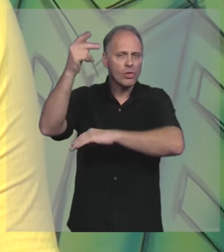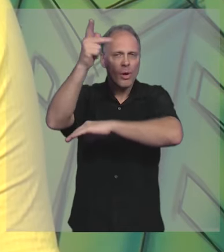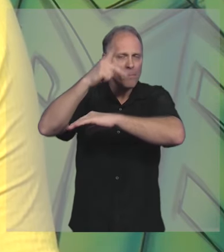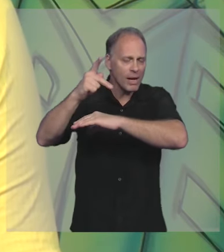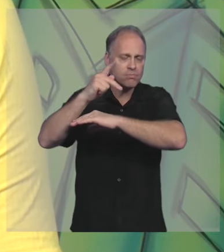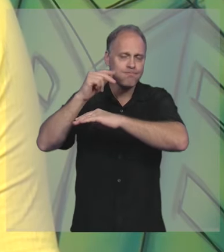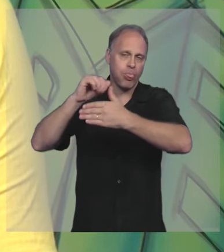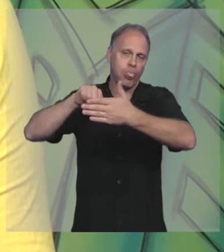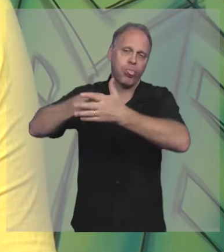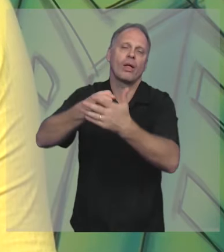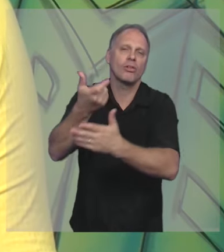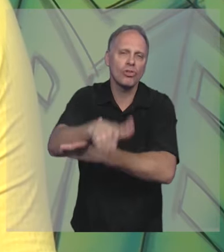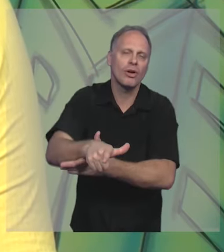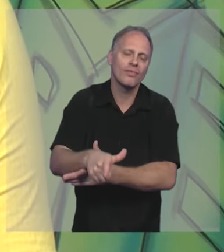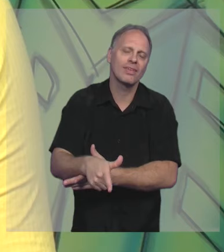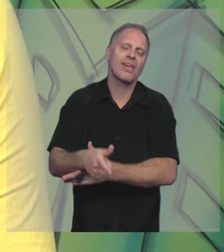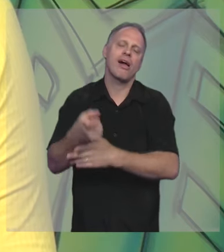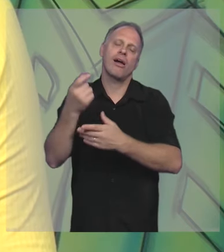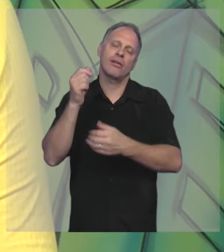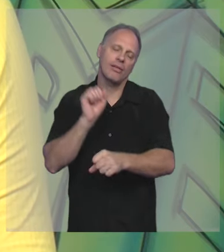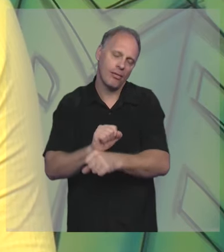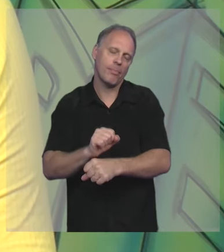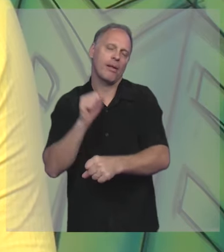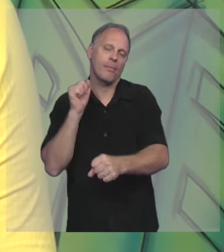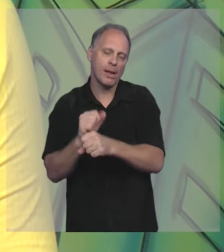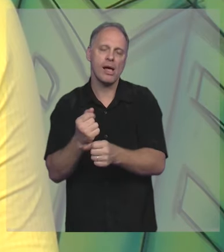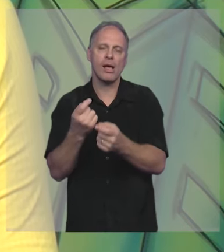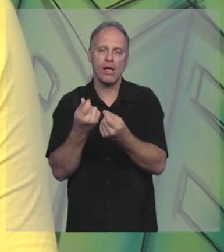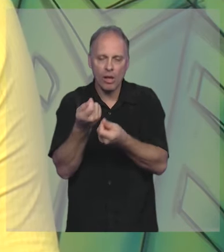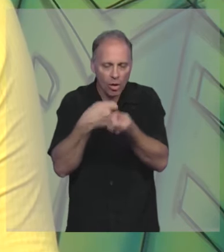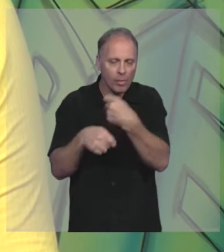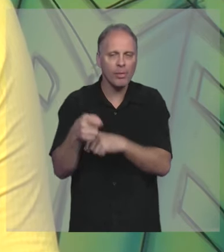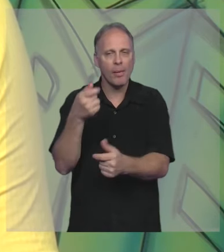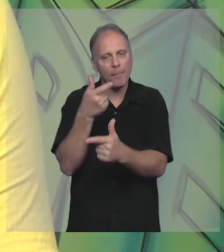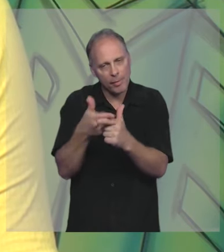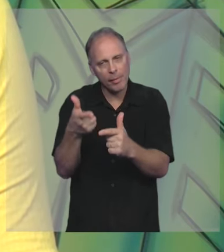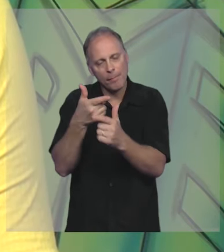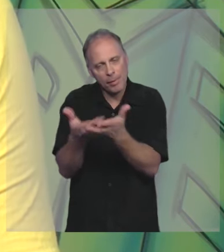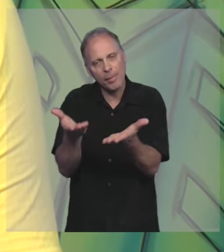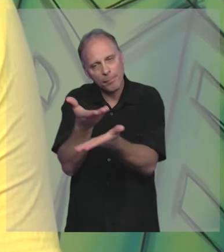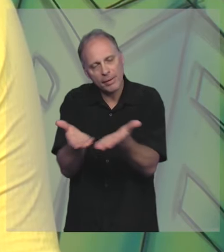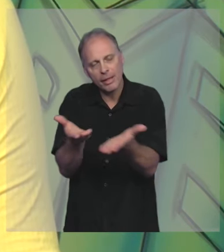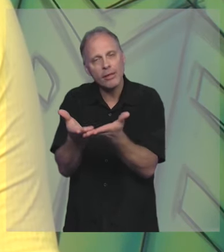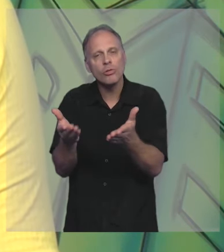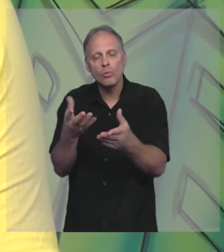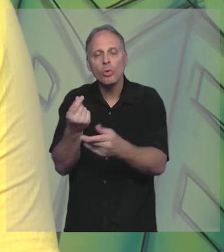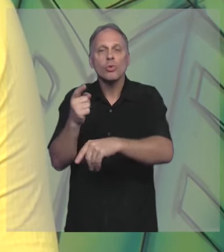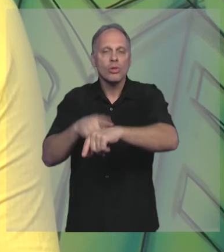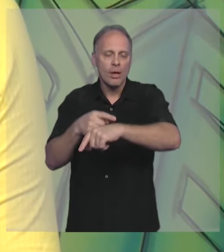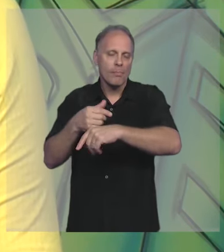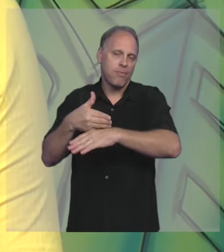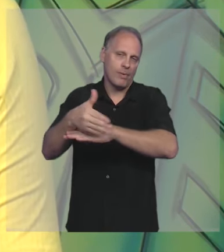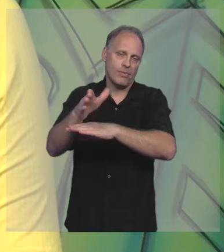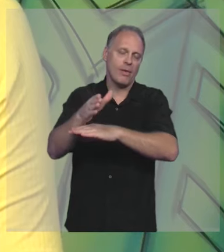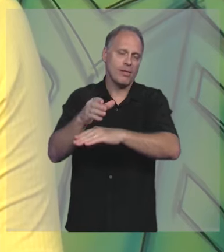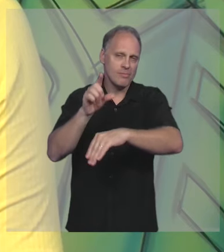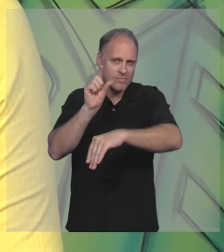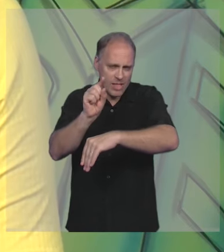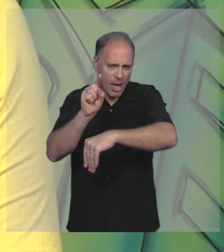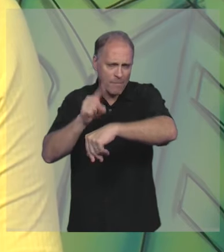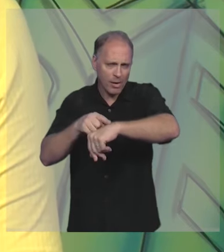do país. E aí nós vamos ficar retraindo e retraindo uma economia por muito tempo. Então, assim, a curto prazo,